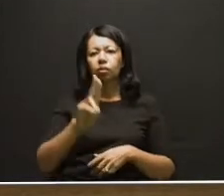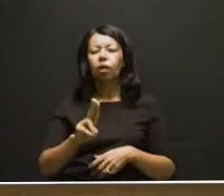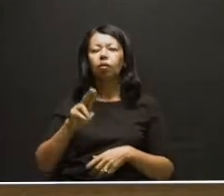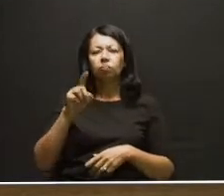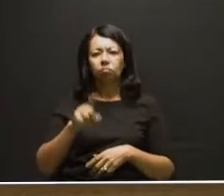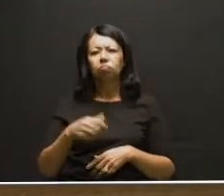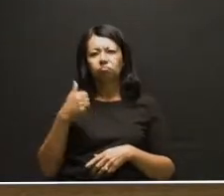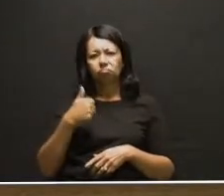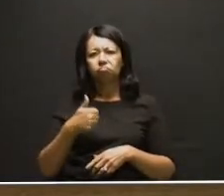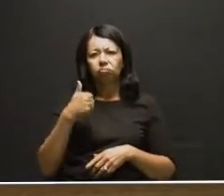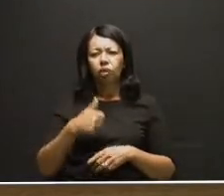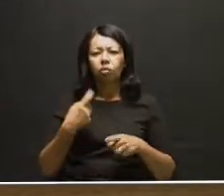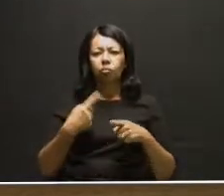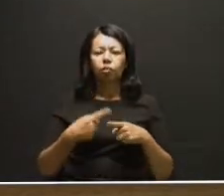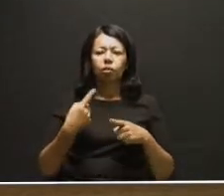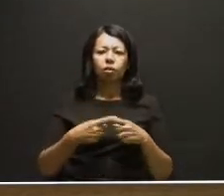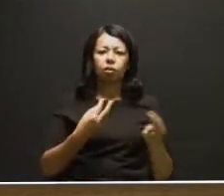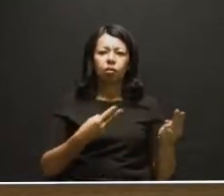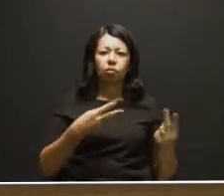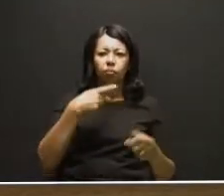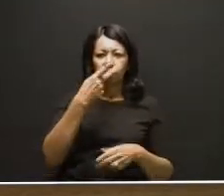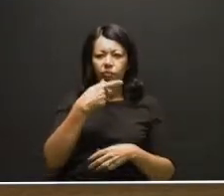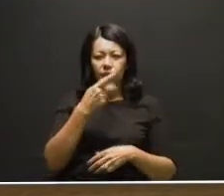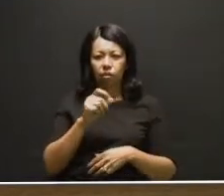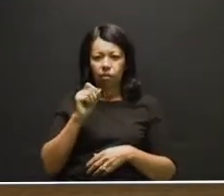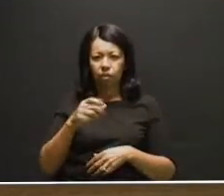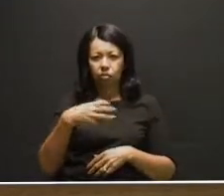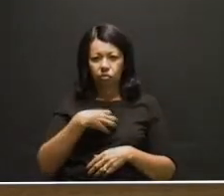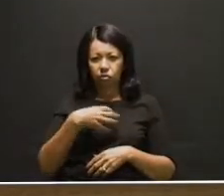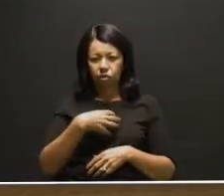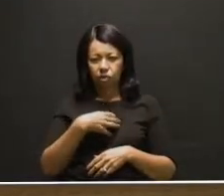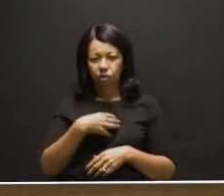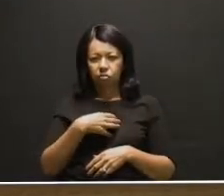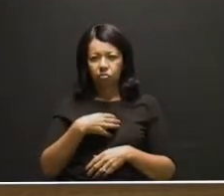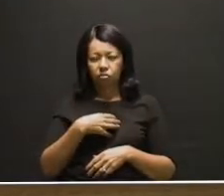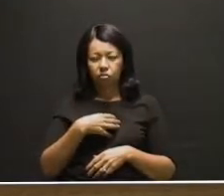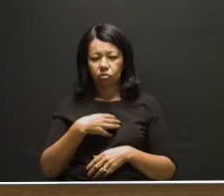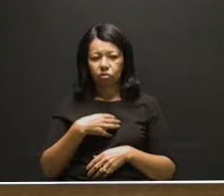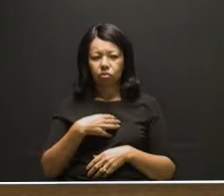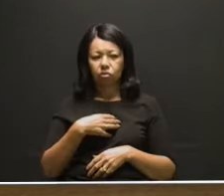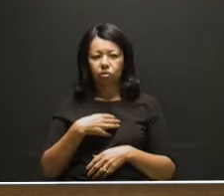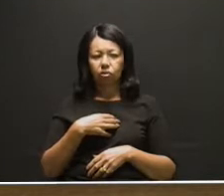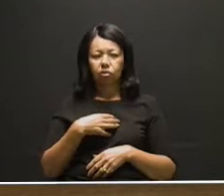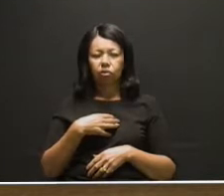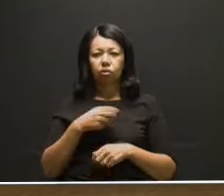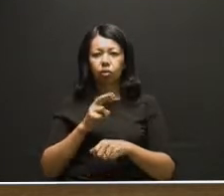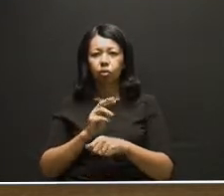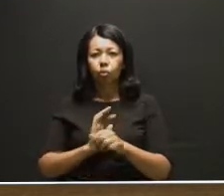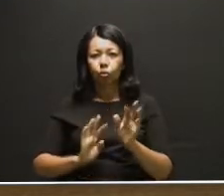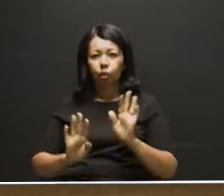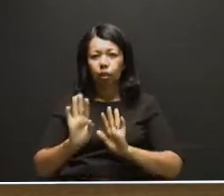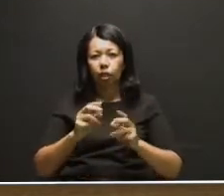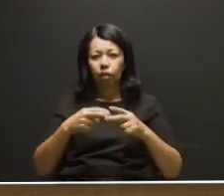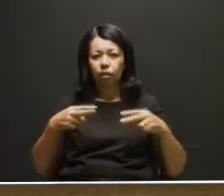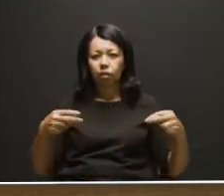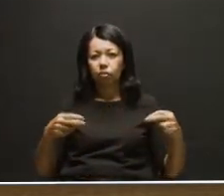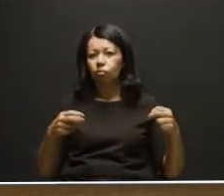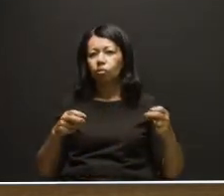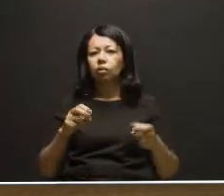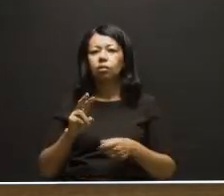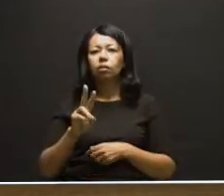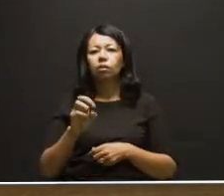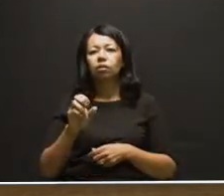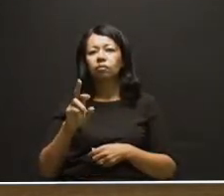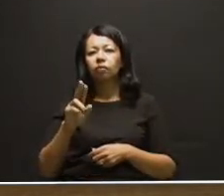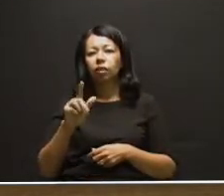eficaz até porque como eu disse é uma maneira de eu só vou aguardar os recursos do município e quais são as verbas o que